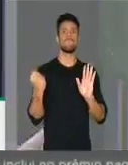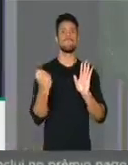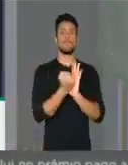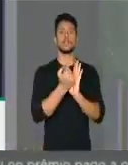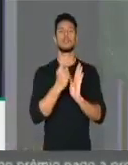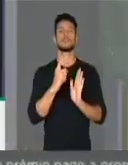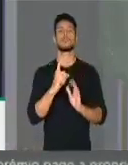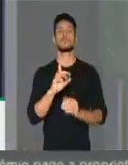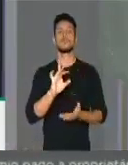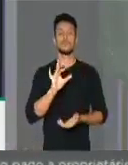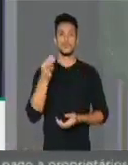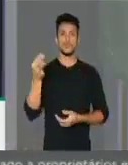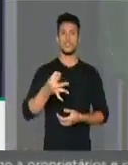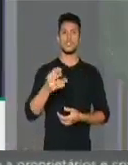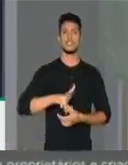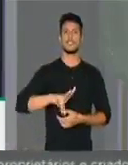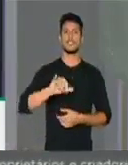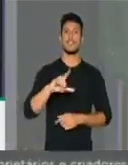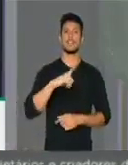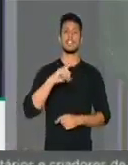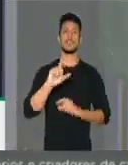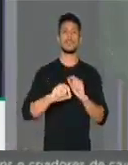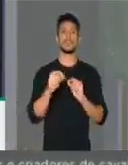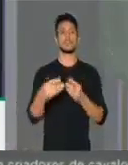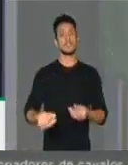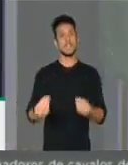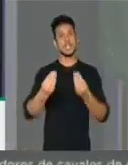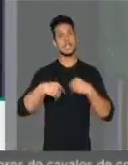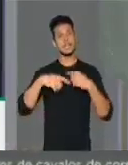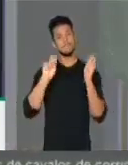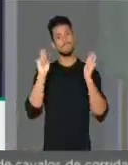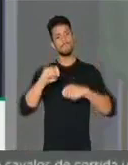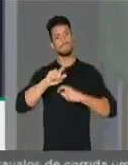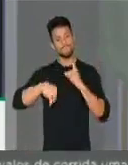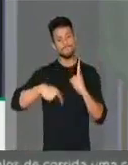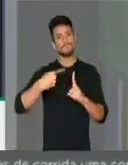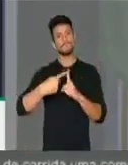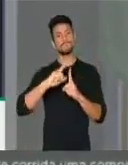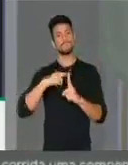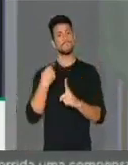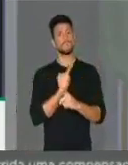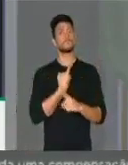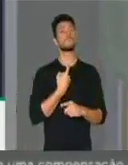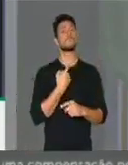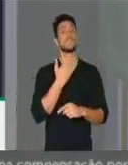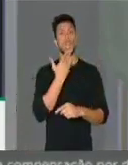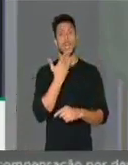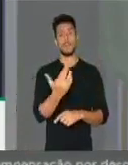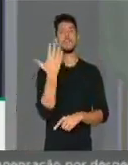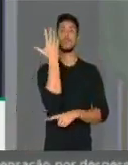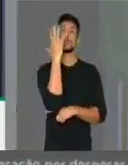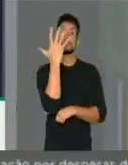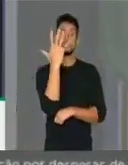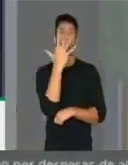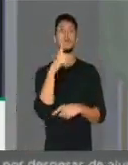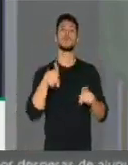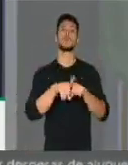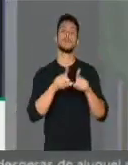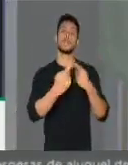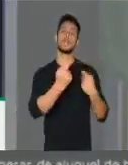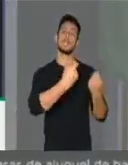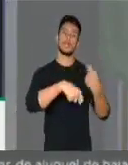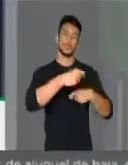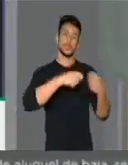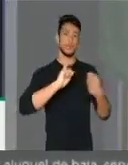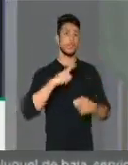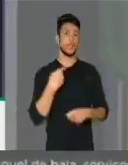que vai, sem dúvida alguma, trazer um grande benefício ambiental, econômico e